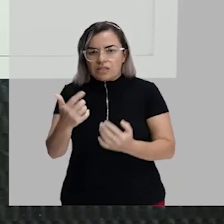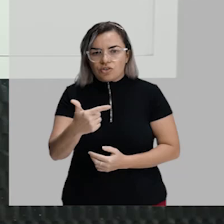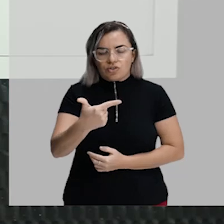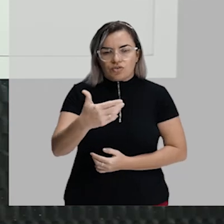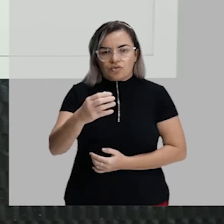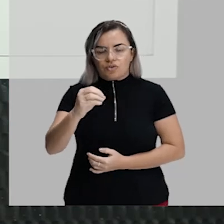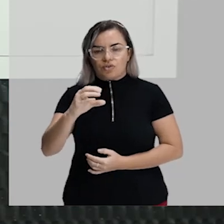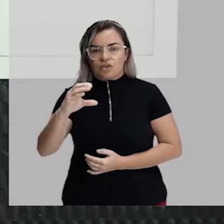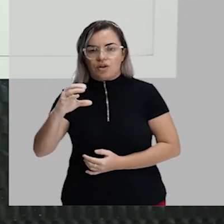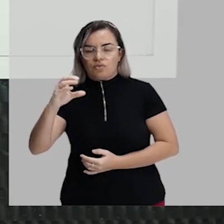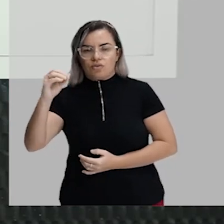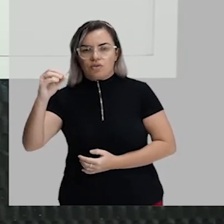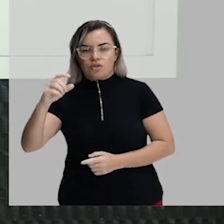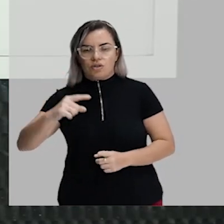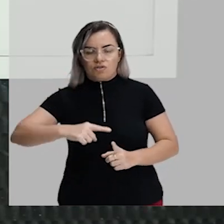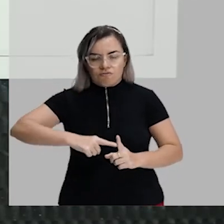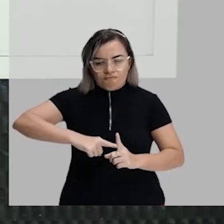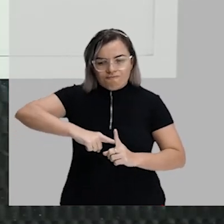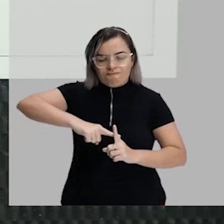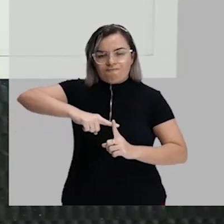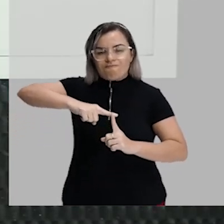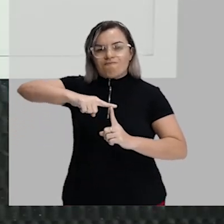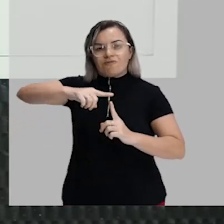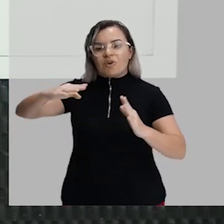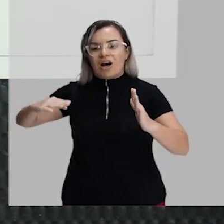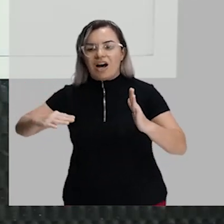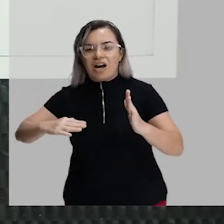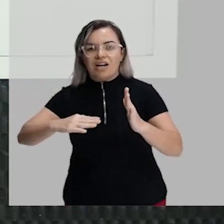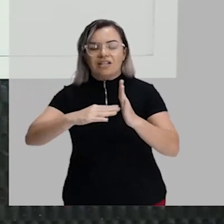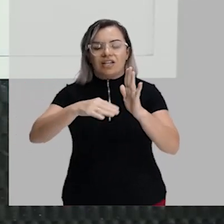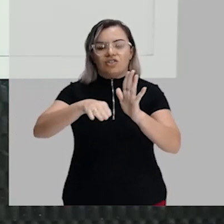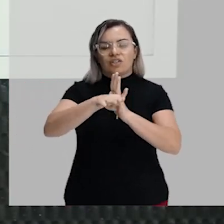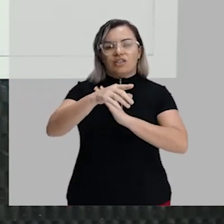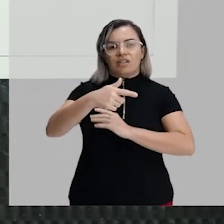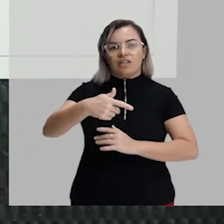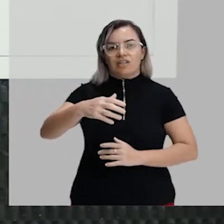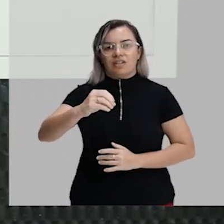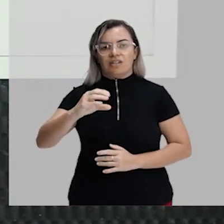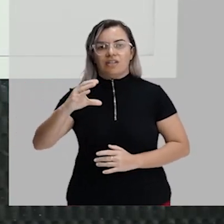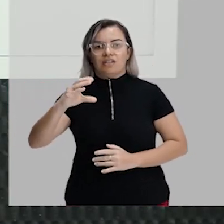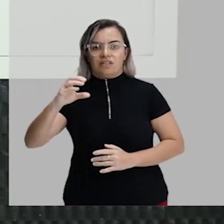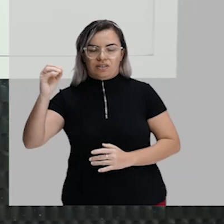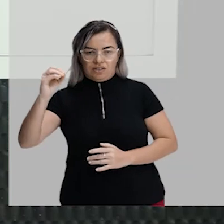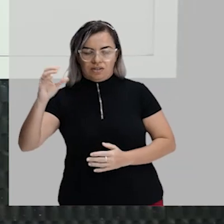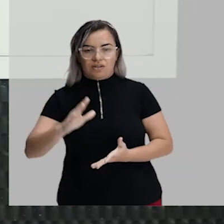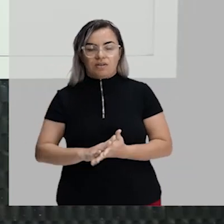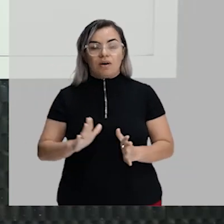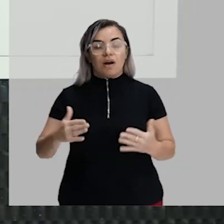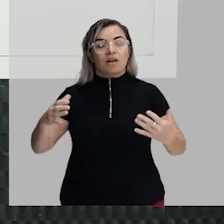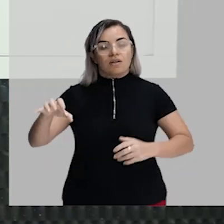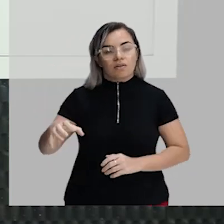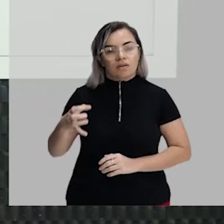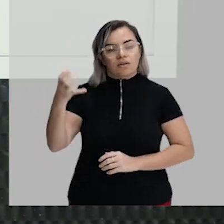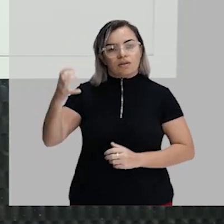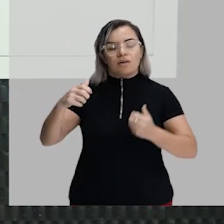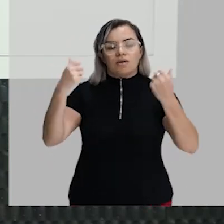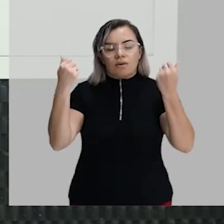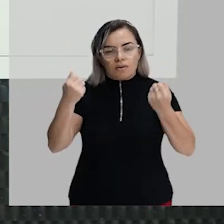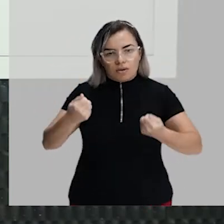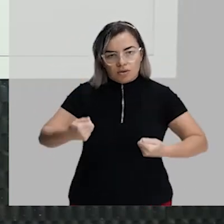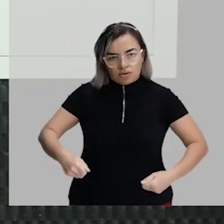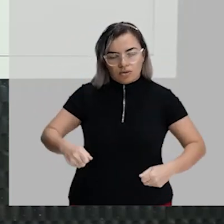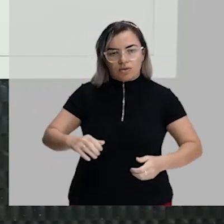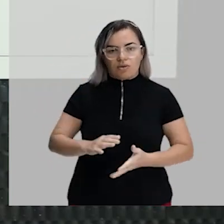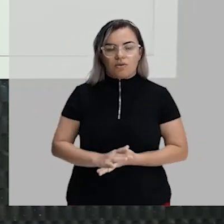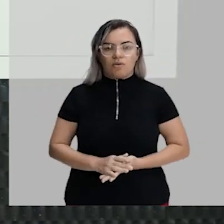70, ok? Então diz que para que isso acontecesse, foram necessários uma quantidade de